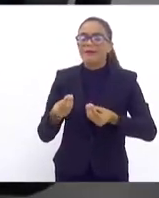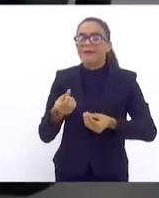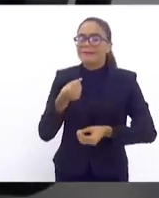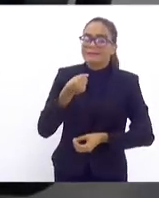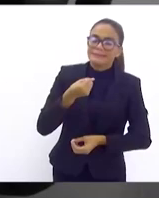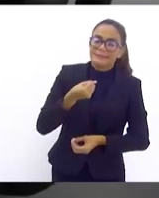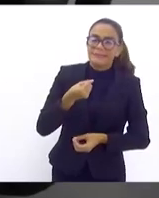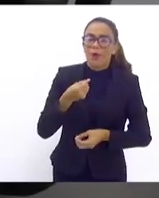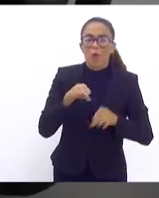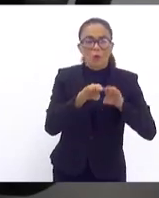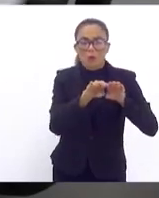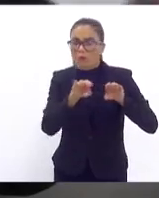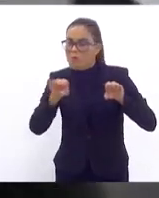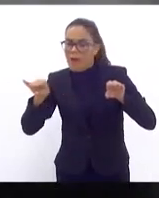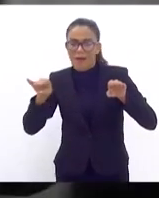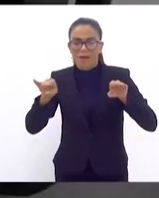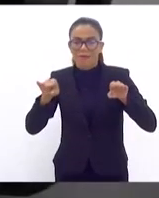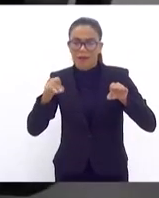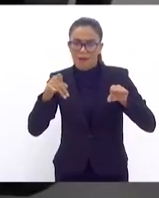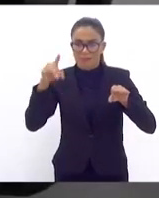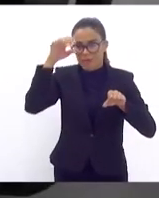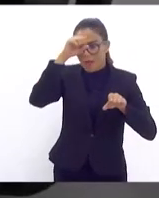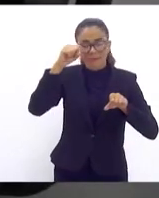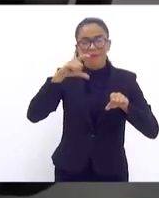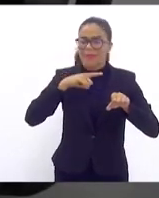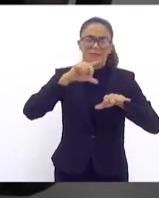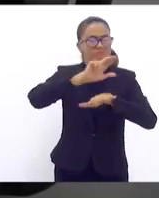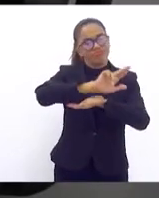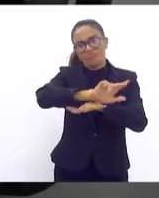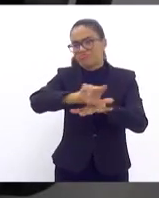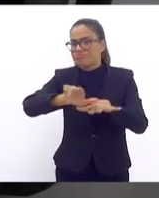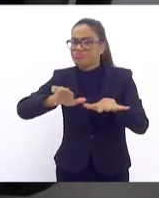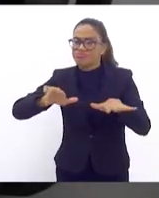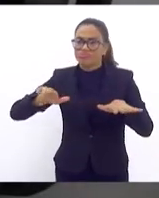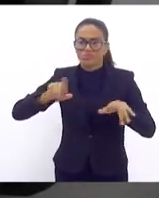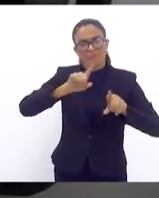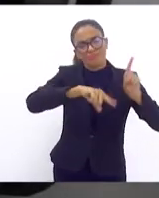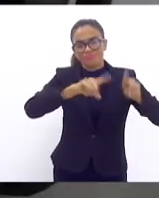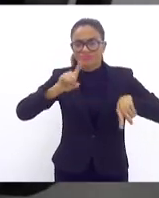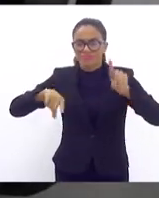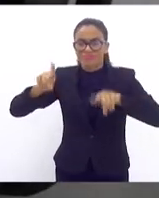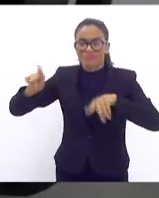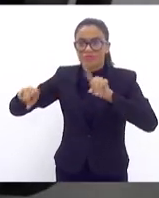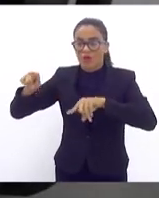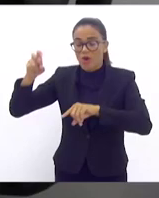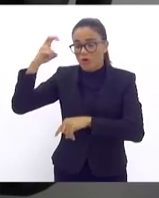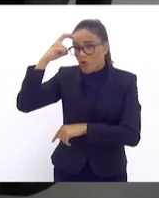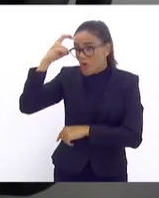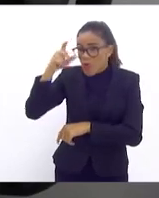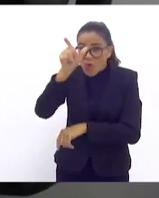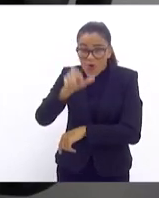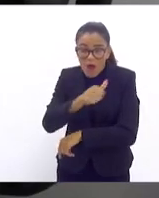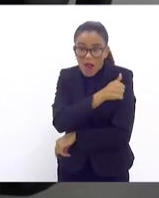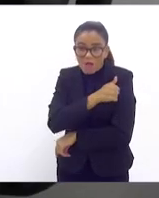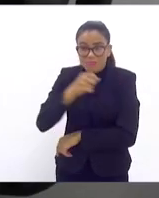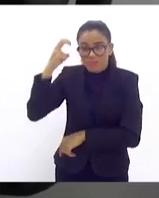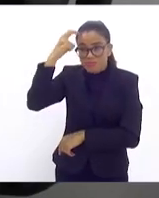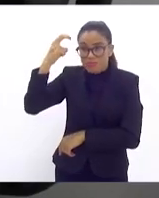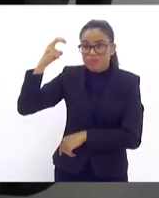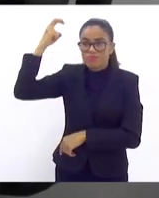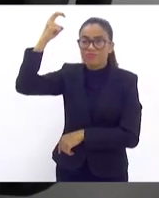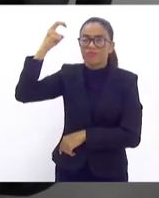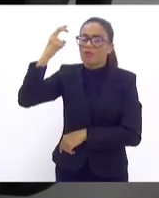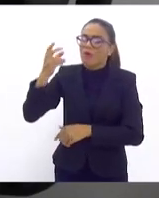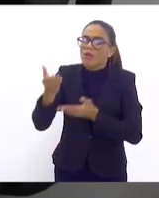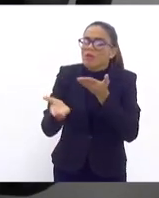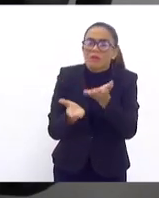um padrão, etc. Na verdade, a gente tem uma pluralidade. E os estudantes com altas habilidades, durante muito tempo, foram tratados